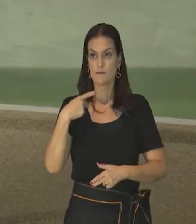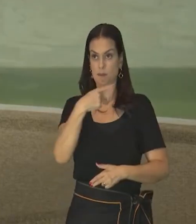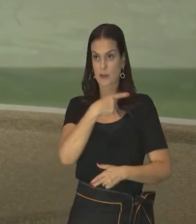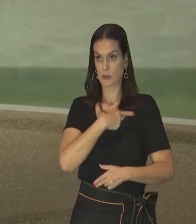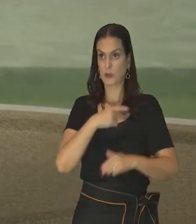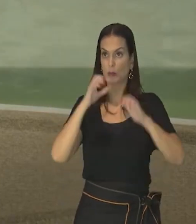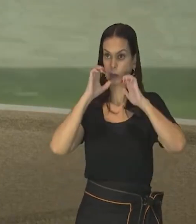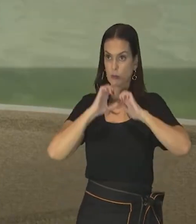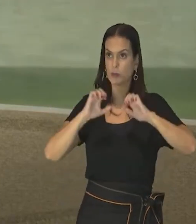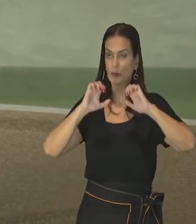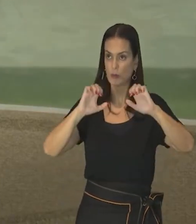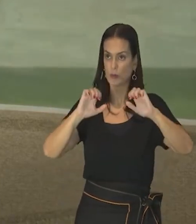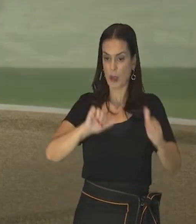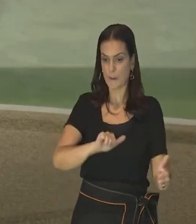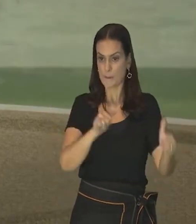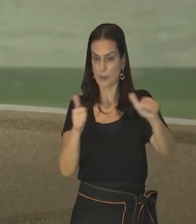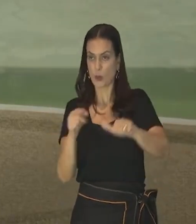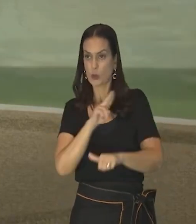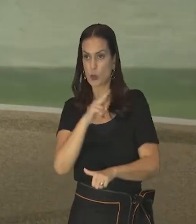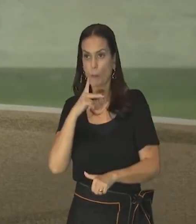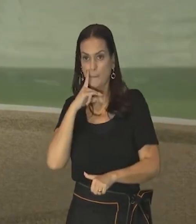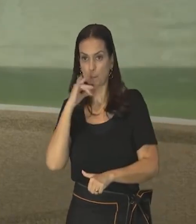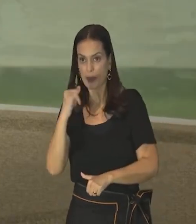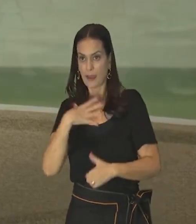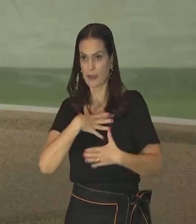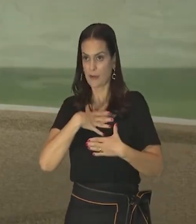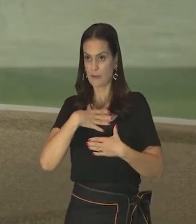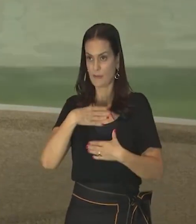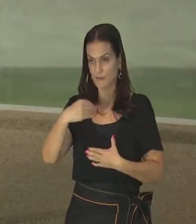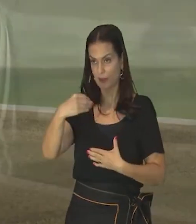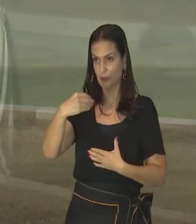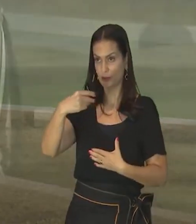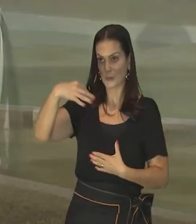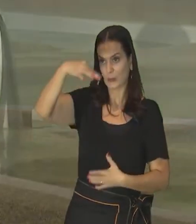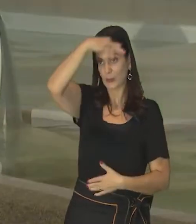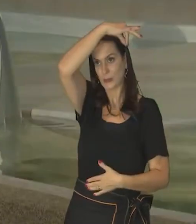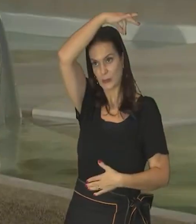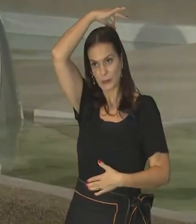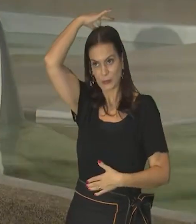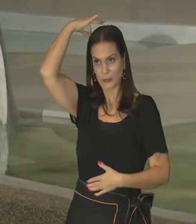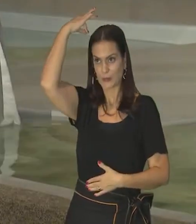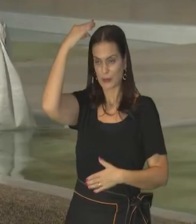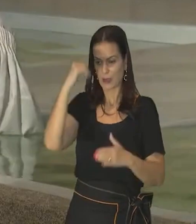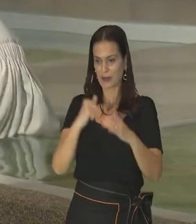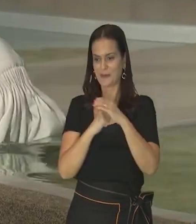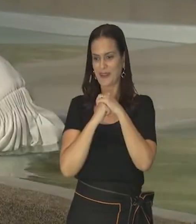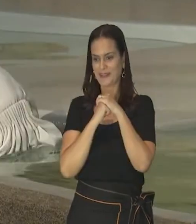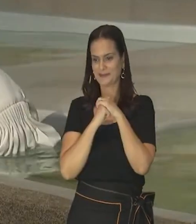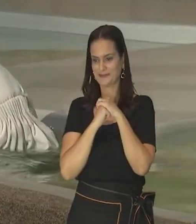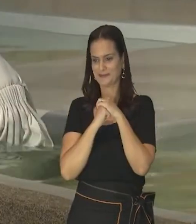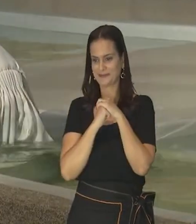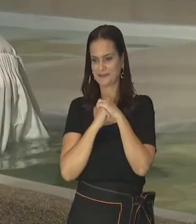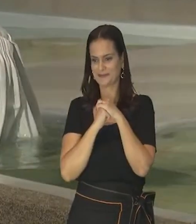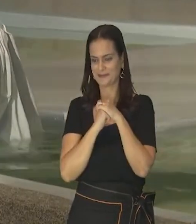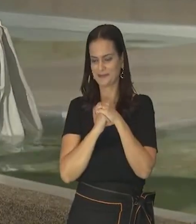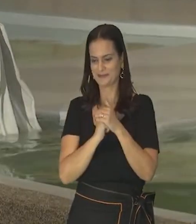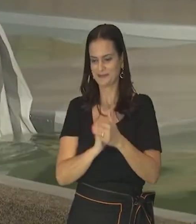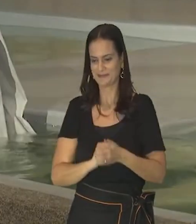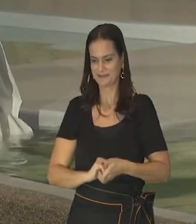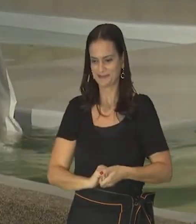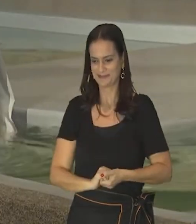Evangelho, eu batizo em nome do Pai, do Filho e do Espírito Santo. Amém. Amém.